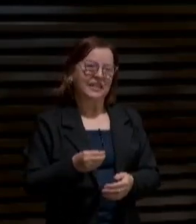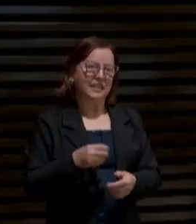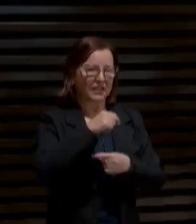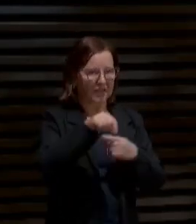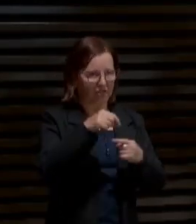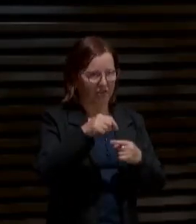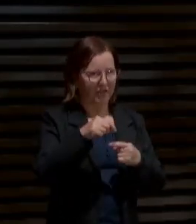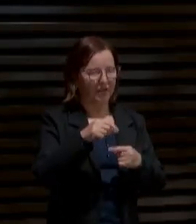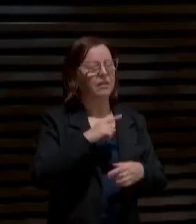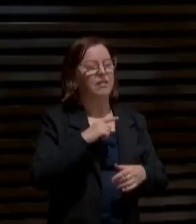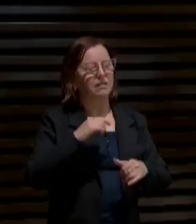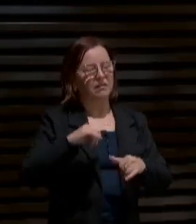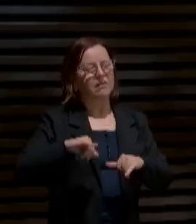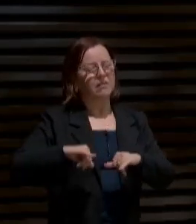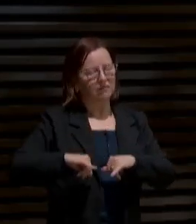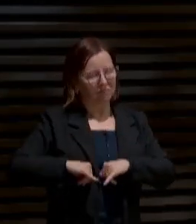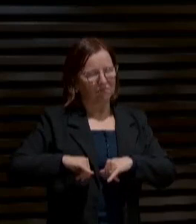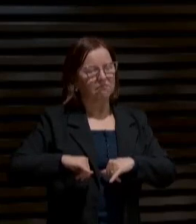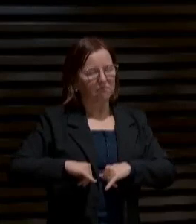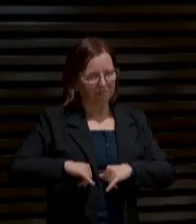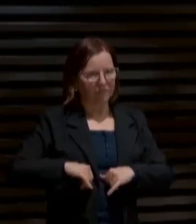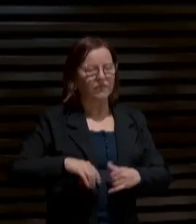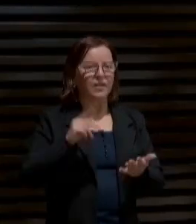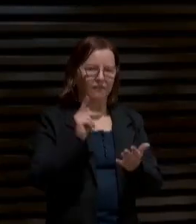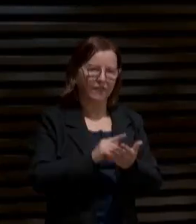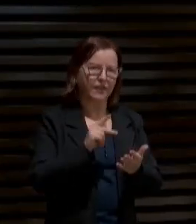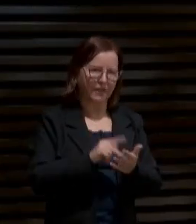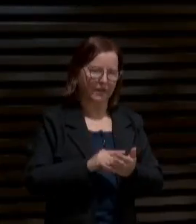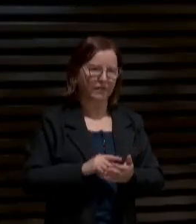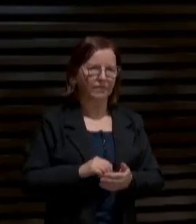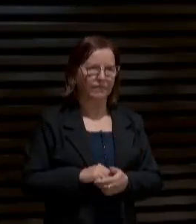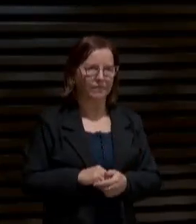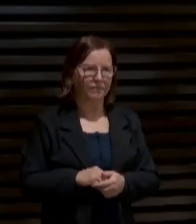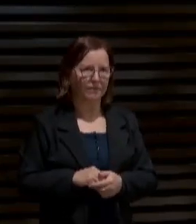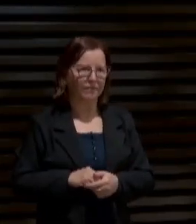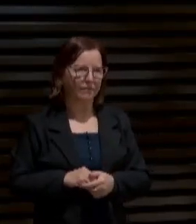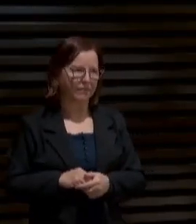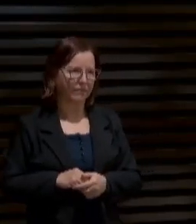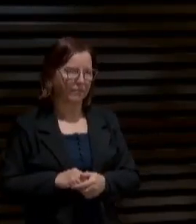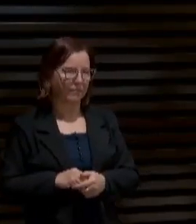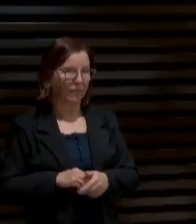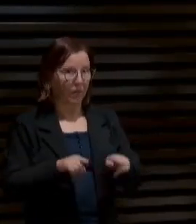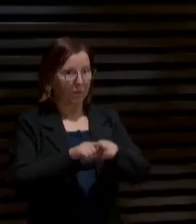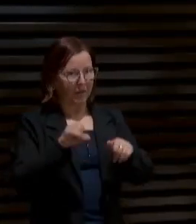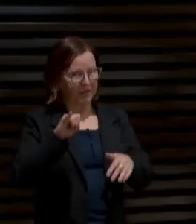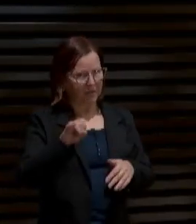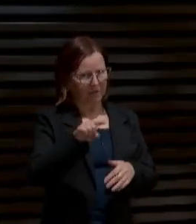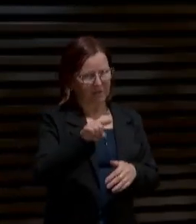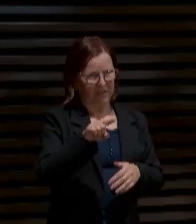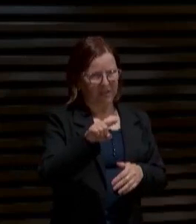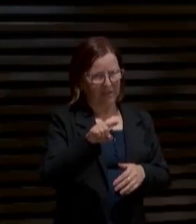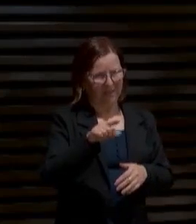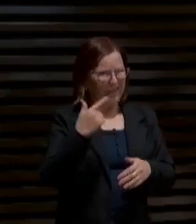você tem sido atingida meu irmão está tendo aflição tá tudo certo E agora se você não está tendo